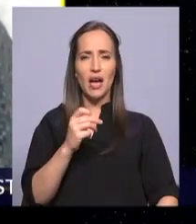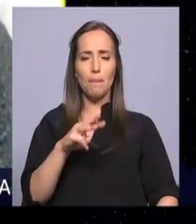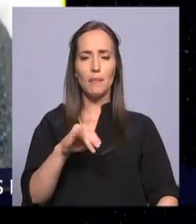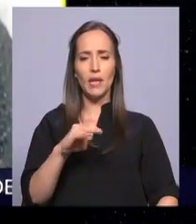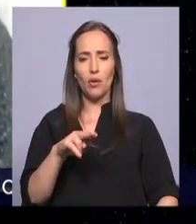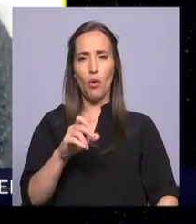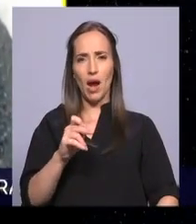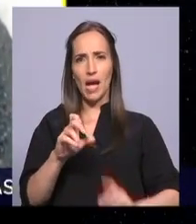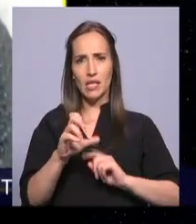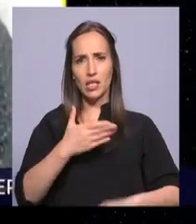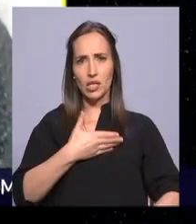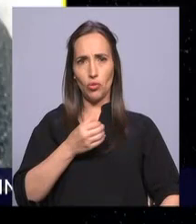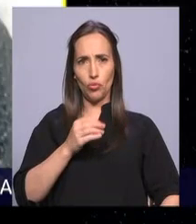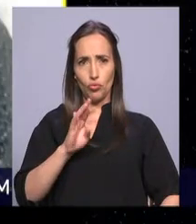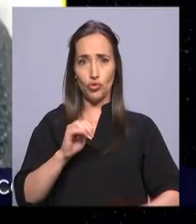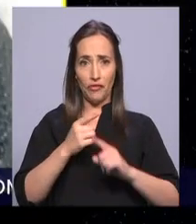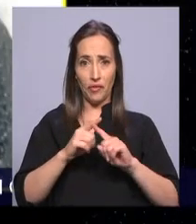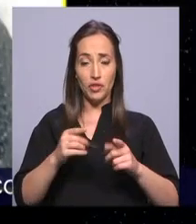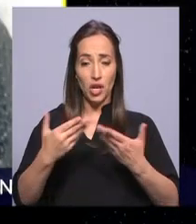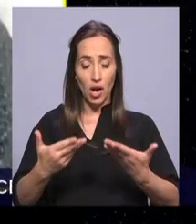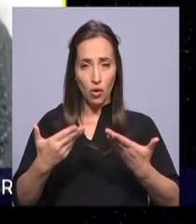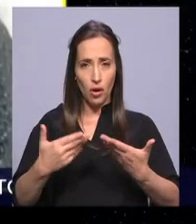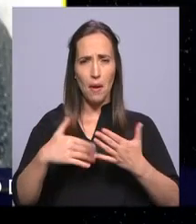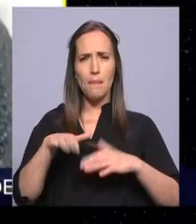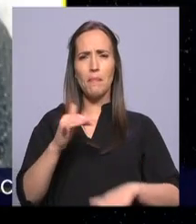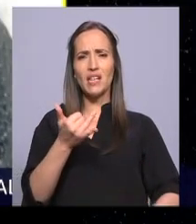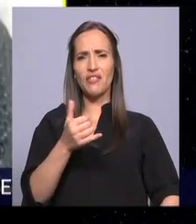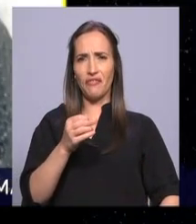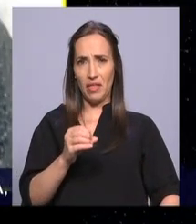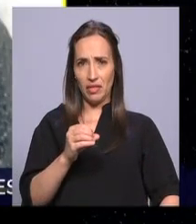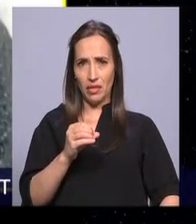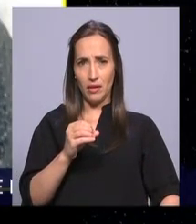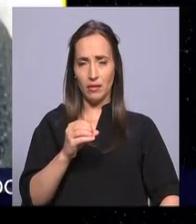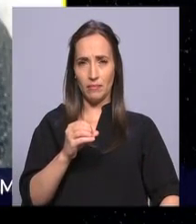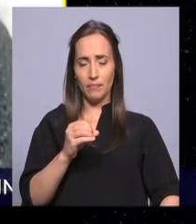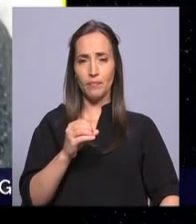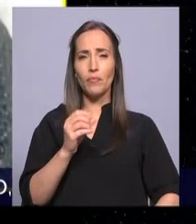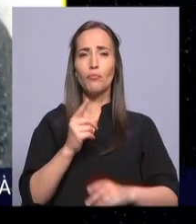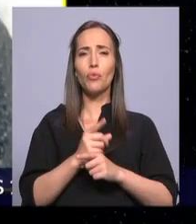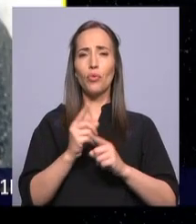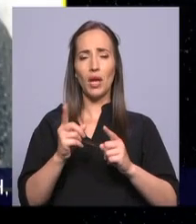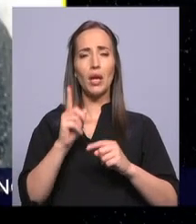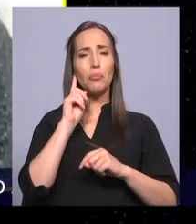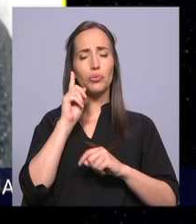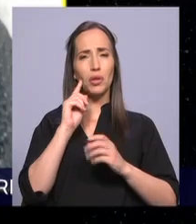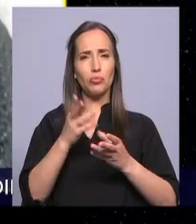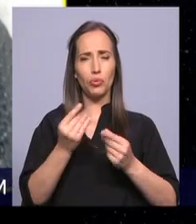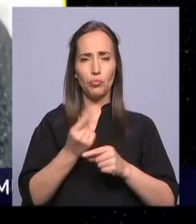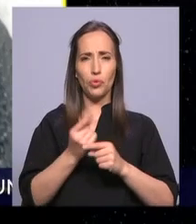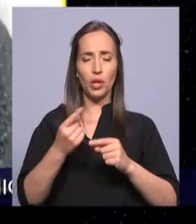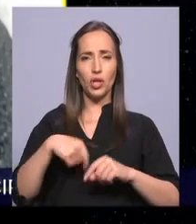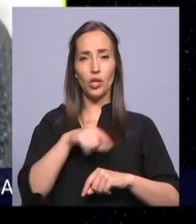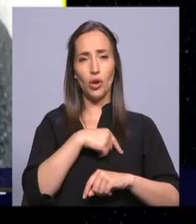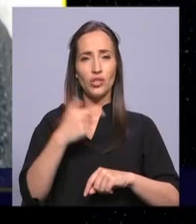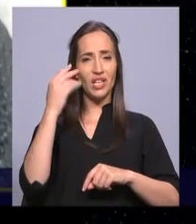nesta segunda análise, passou para 20. Mais de 20, aliás, aminoácidos. Porquê é que isto é muito importante? Porque nós já sabíamos